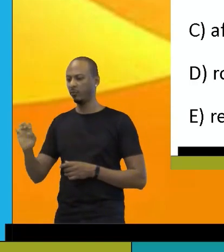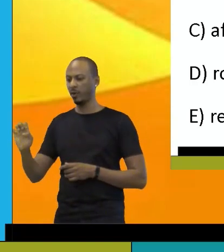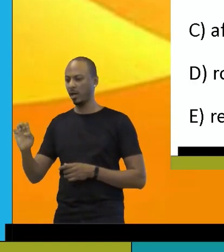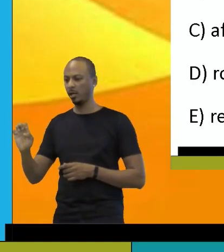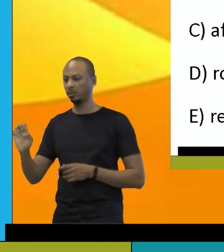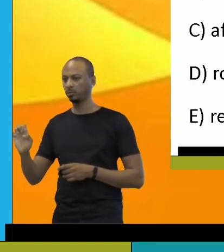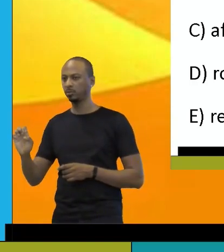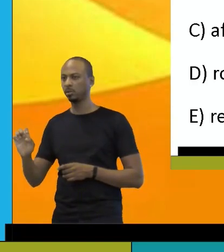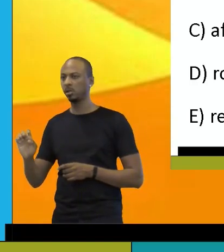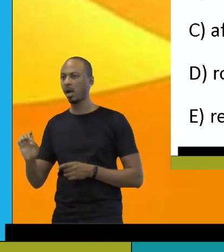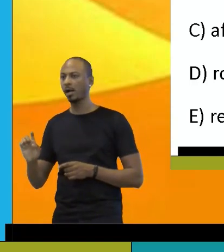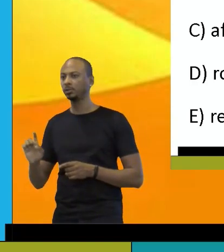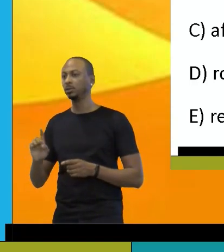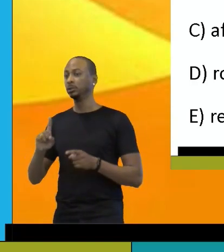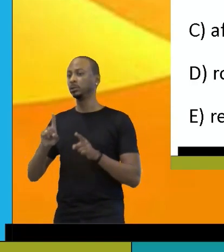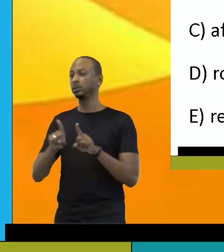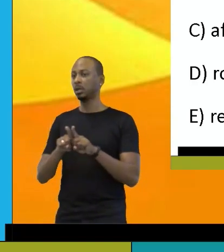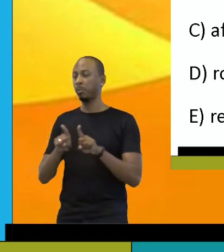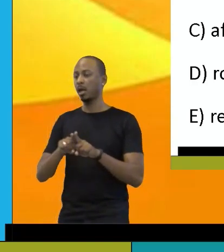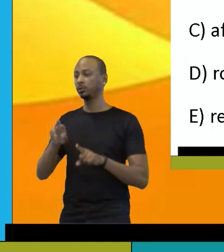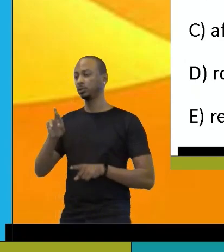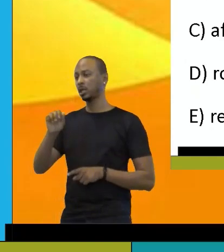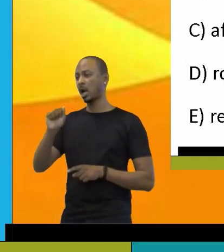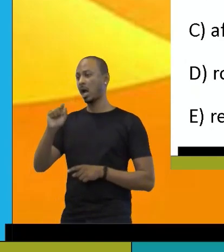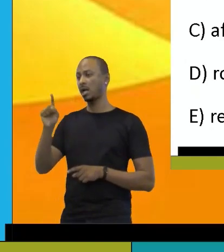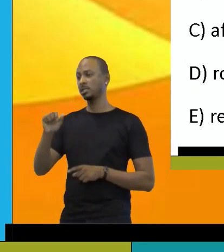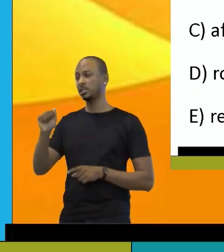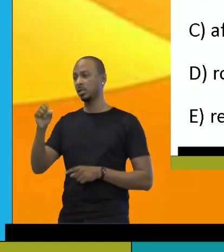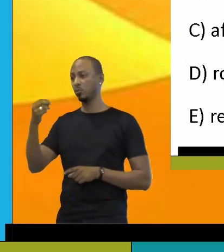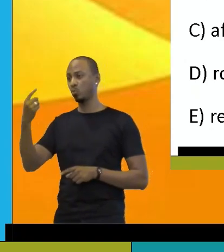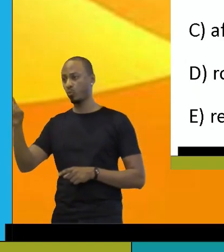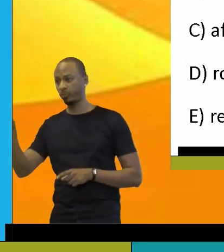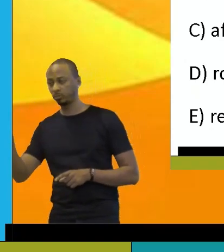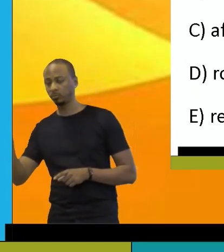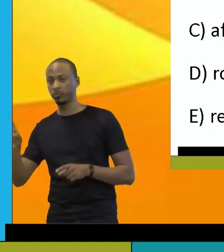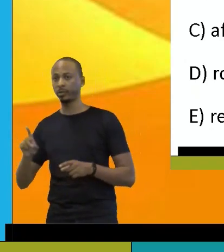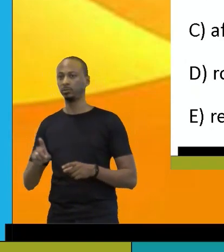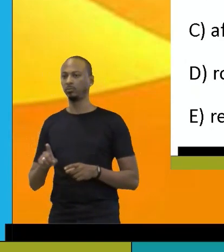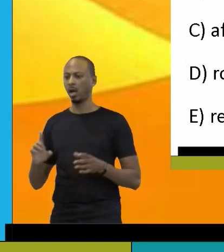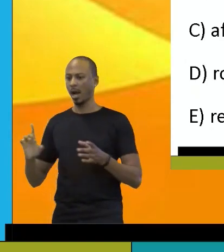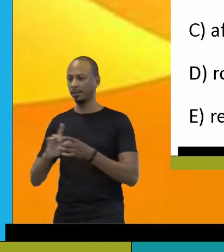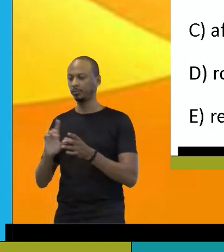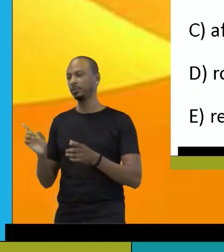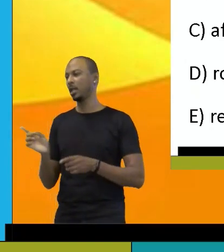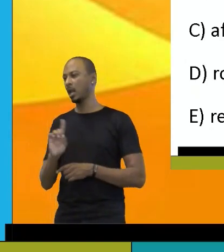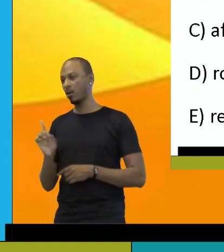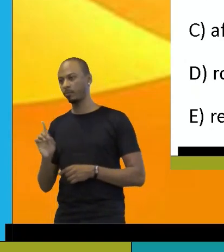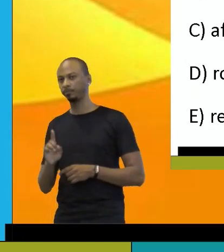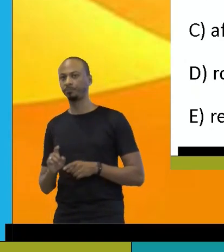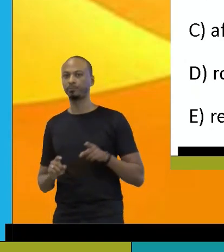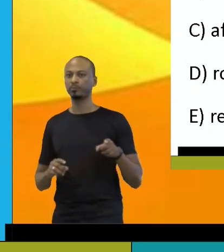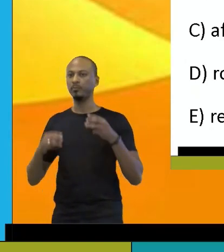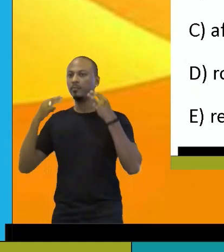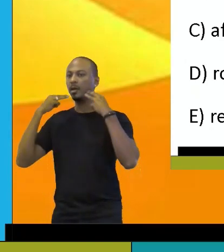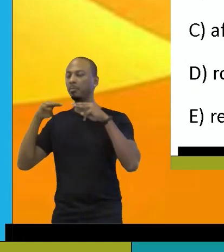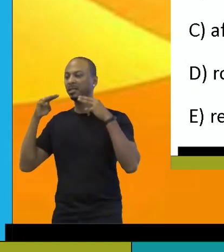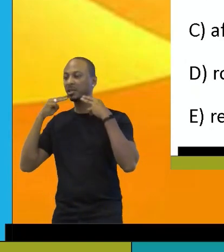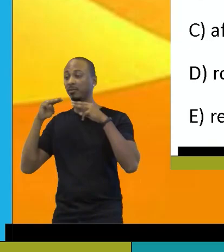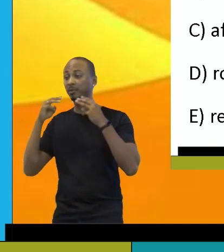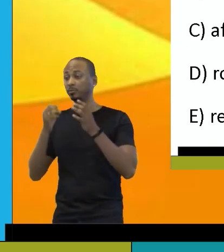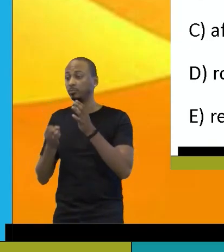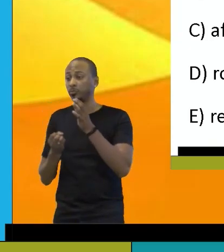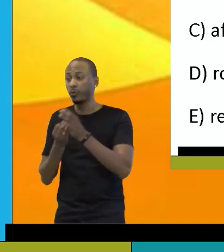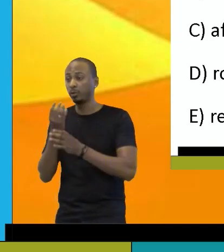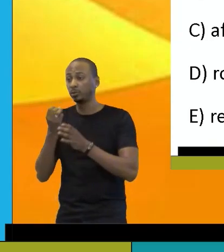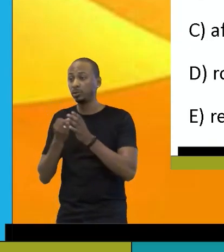não? Não. Atenção, atenção, atenção. Maquiavel, ao fundar o